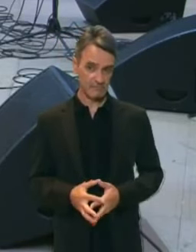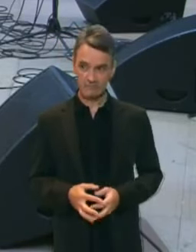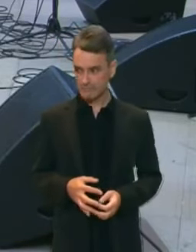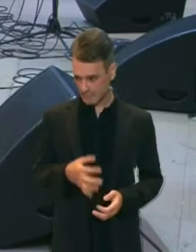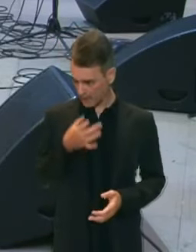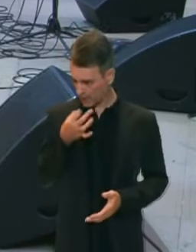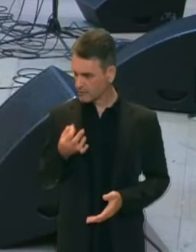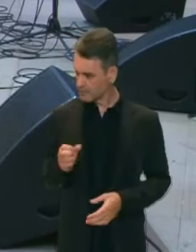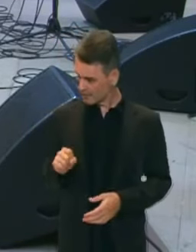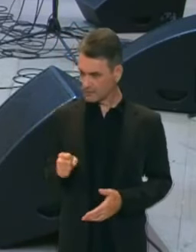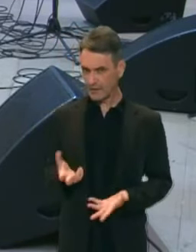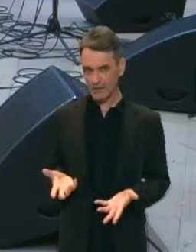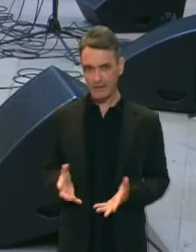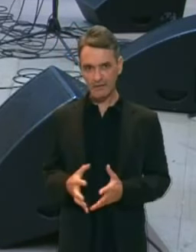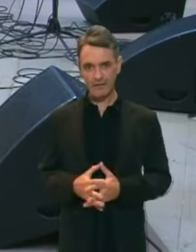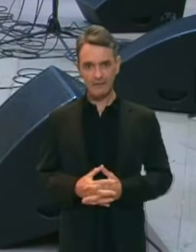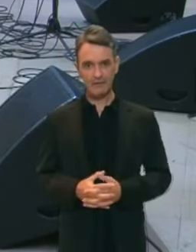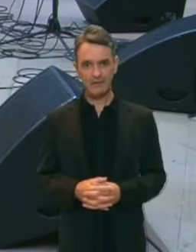Achei.